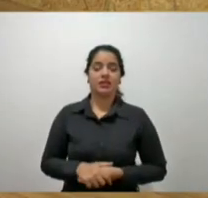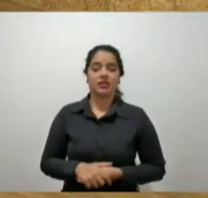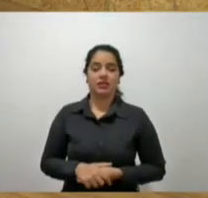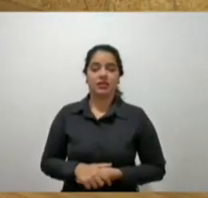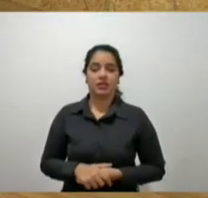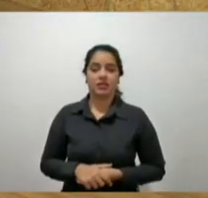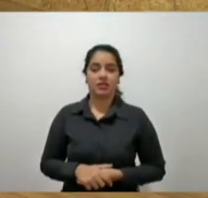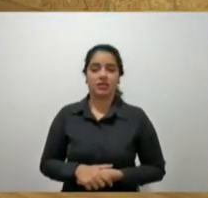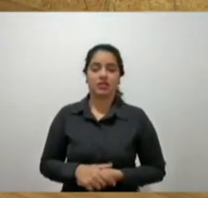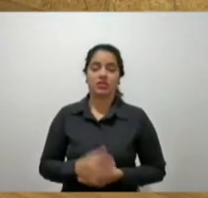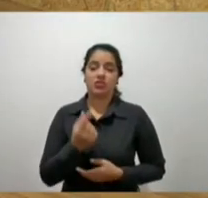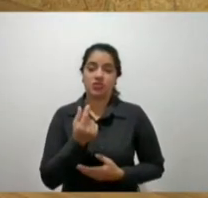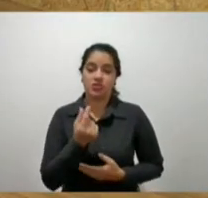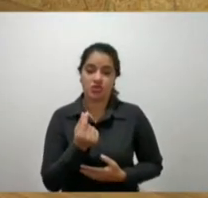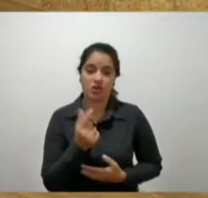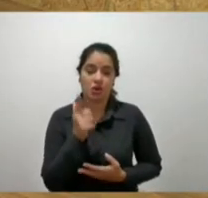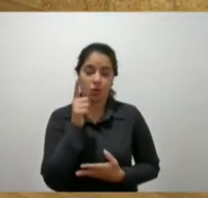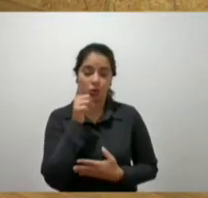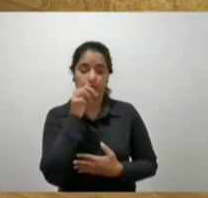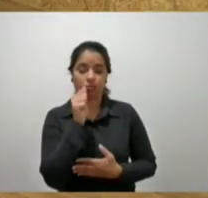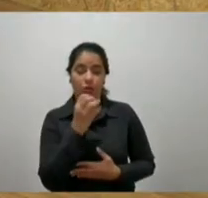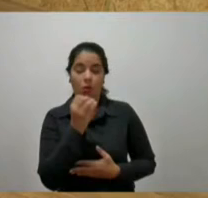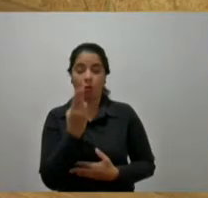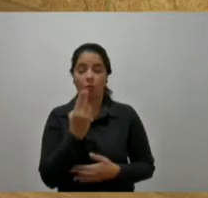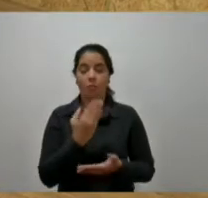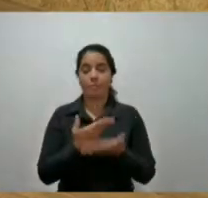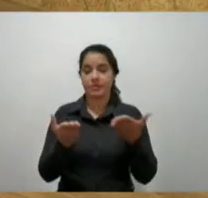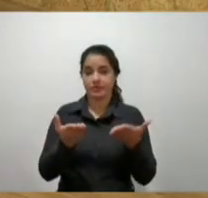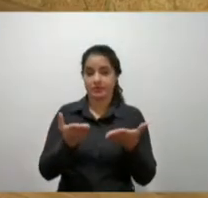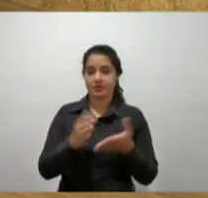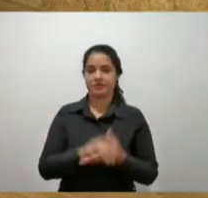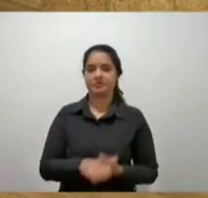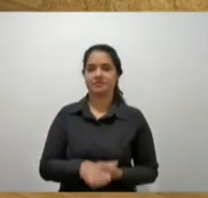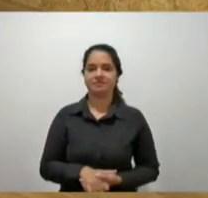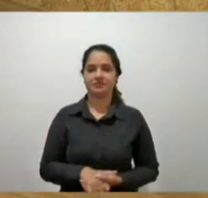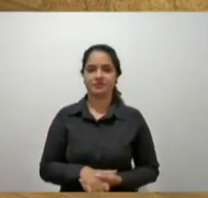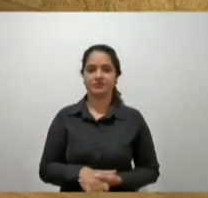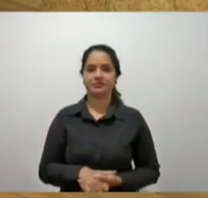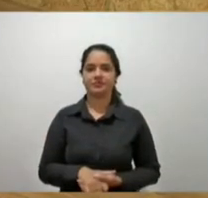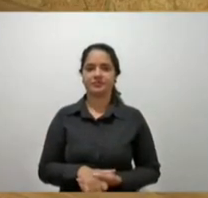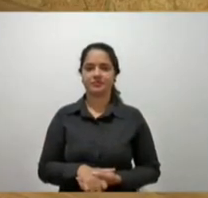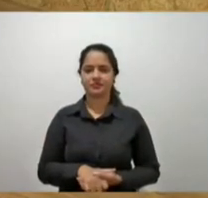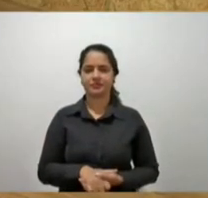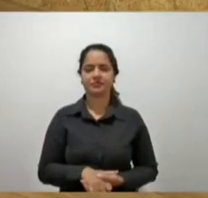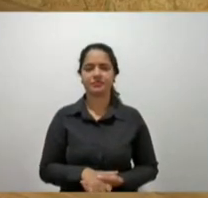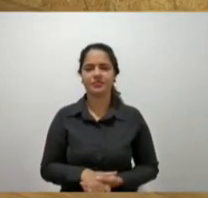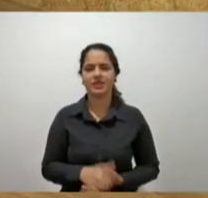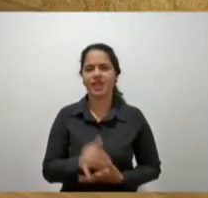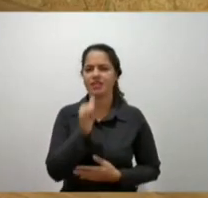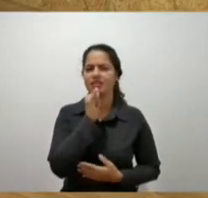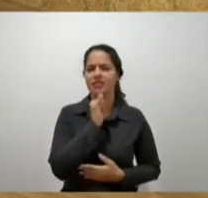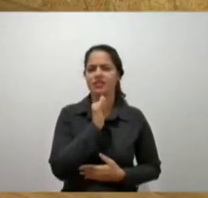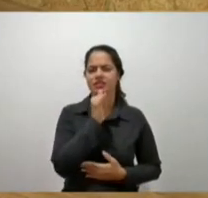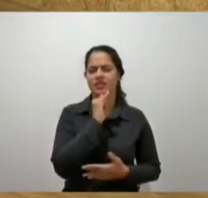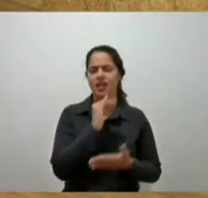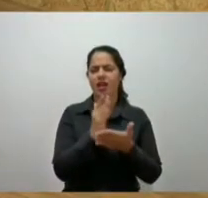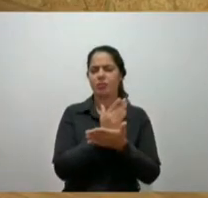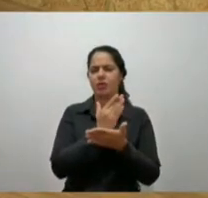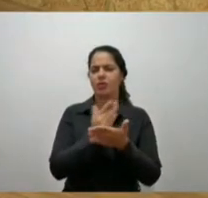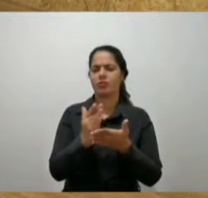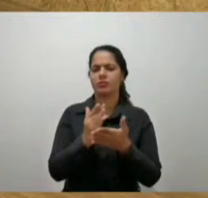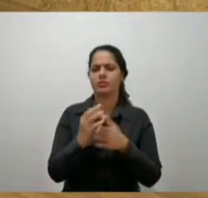errado da história. Sim, bacana. Agora, Florian, você consegue citar alguns exemplos de empresas?